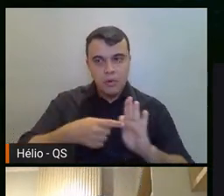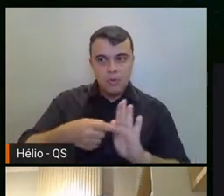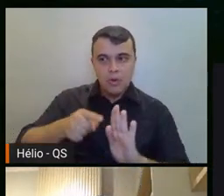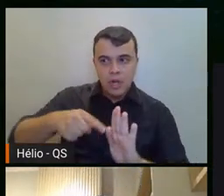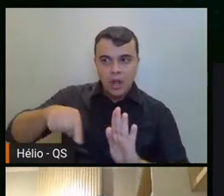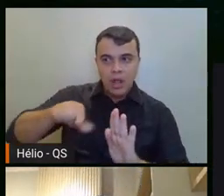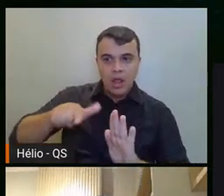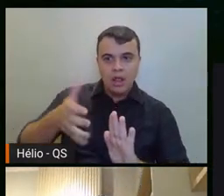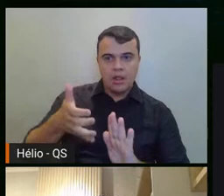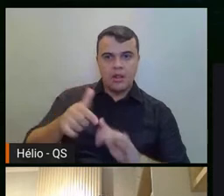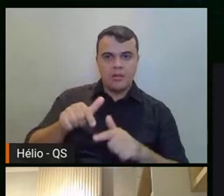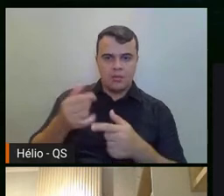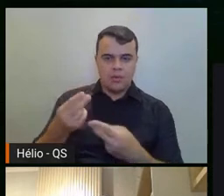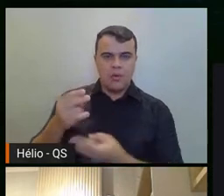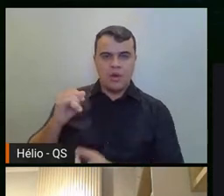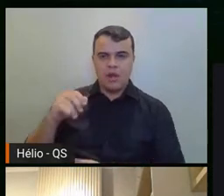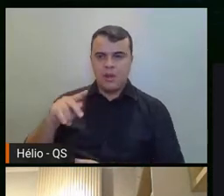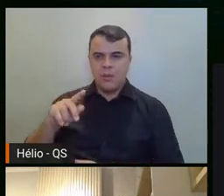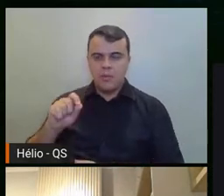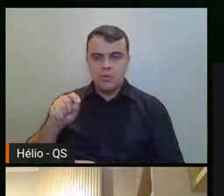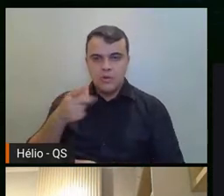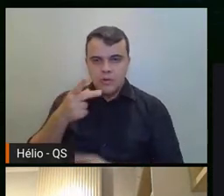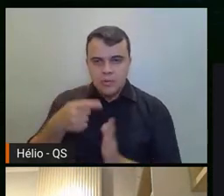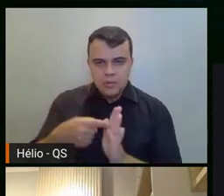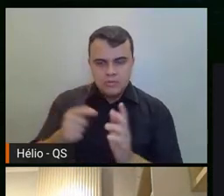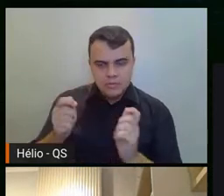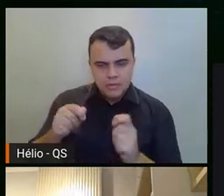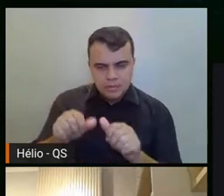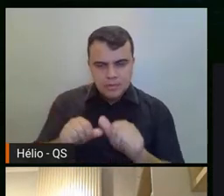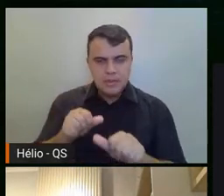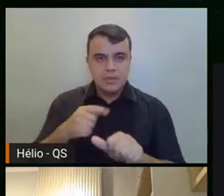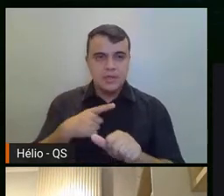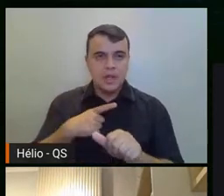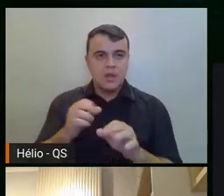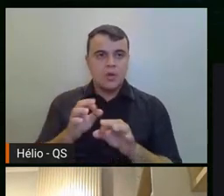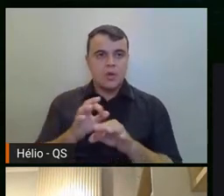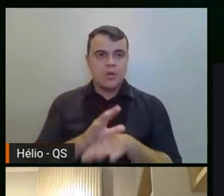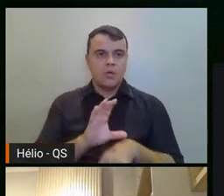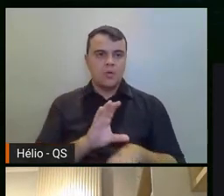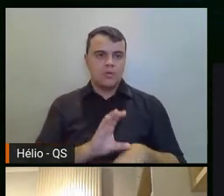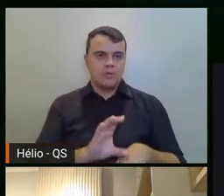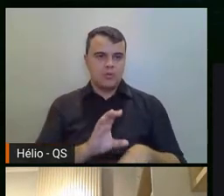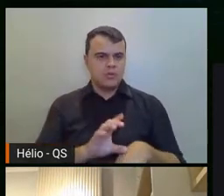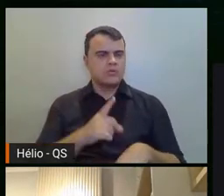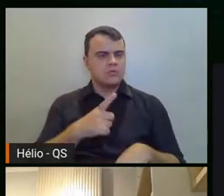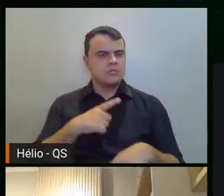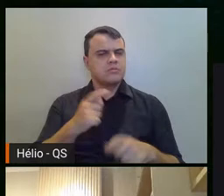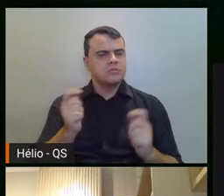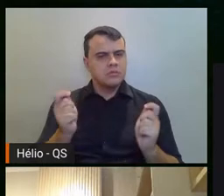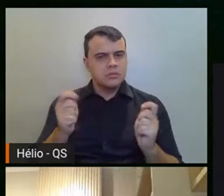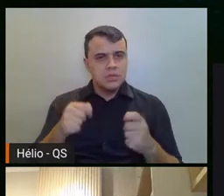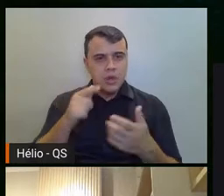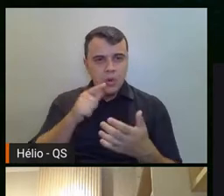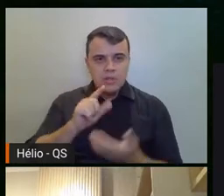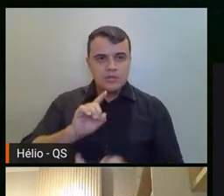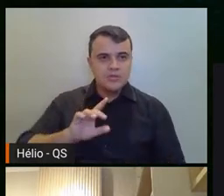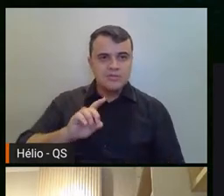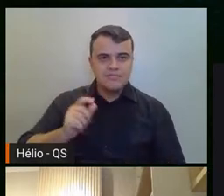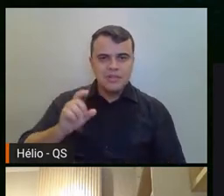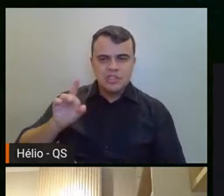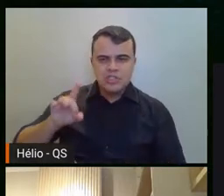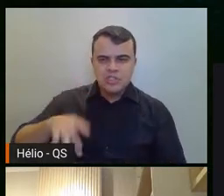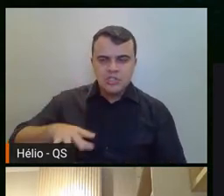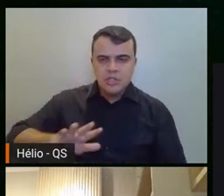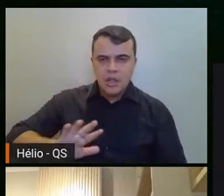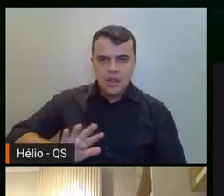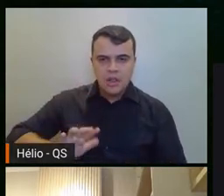parceiras como impulso mostrando que vocês têm a resiliência necessária de concluir uma jornada de que vocês realmente não não desistem